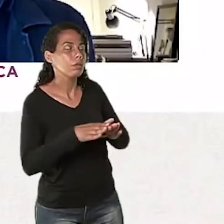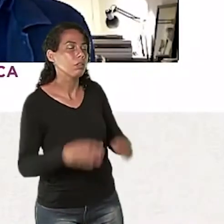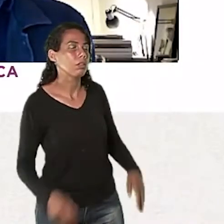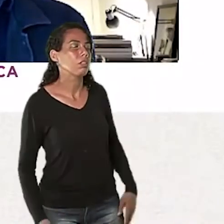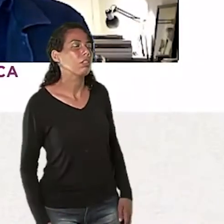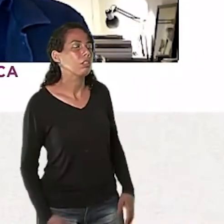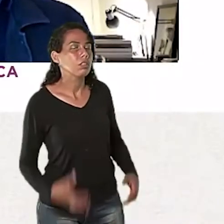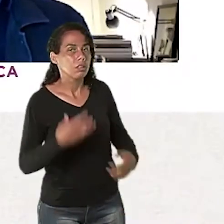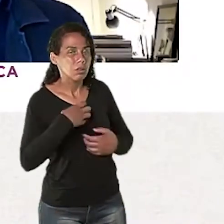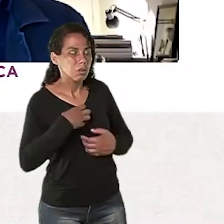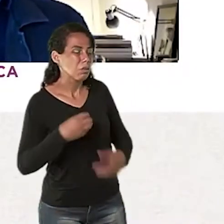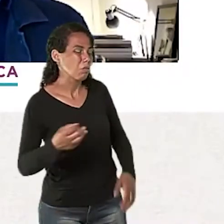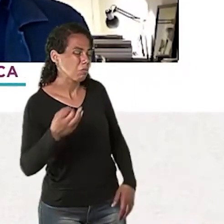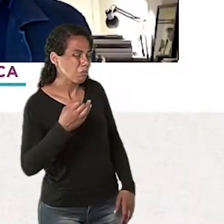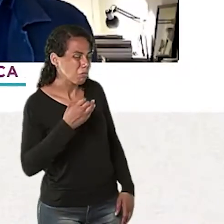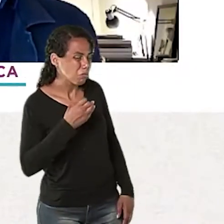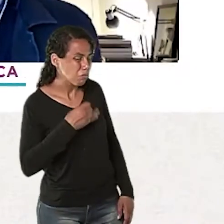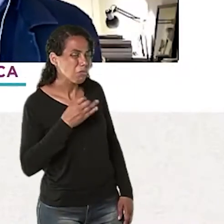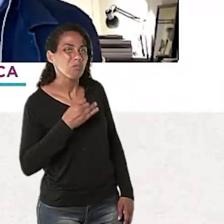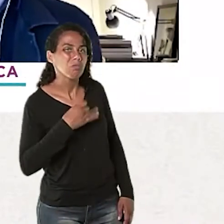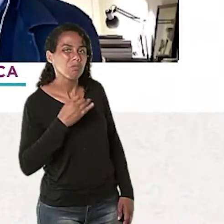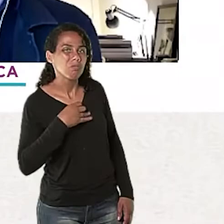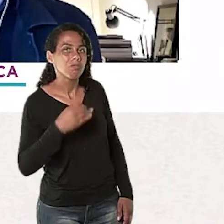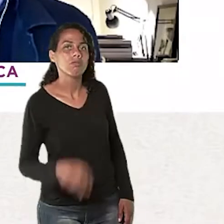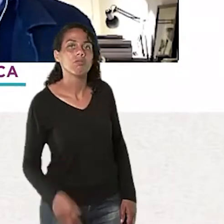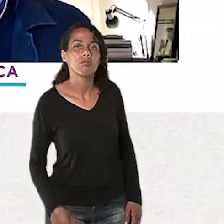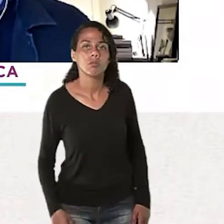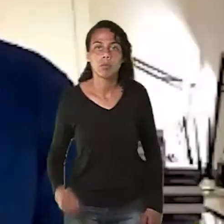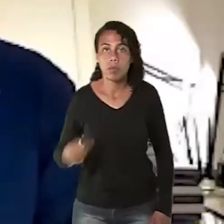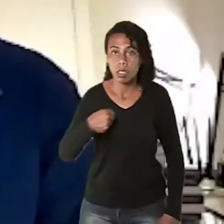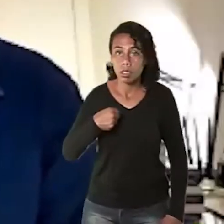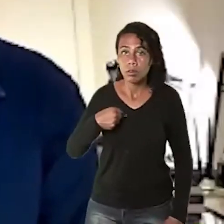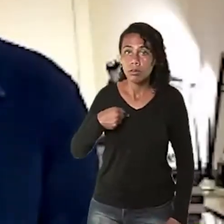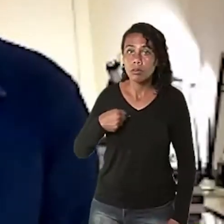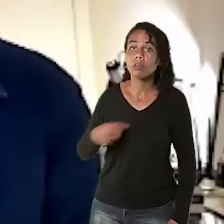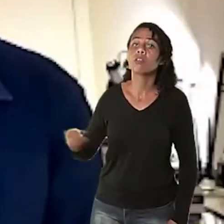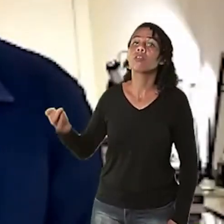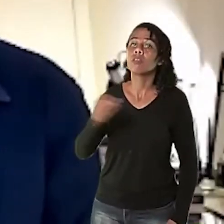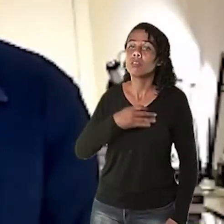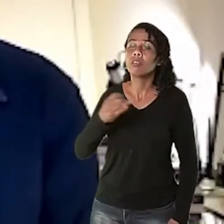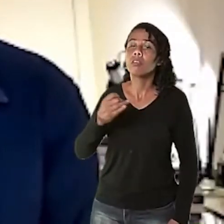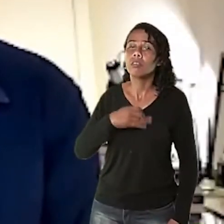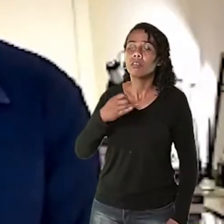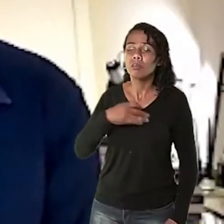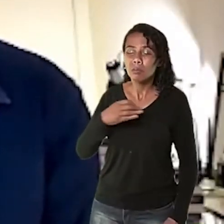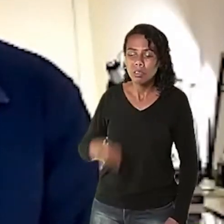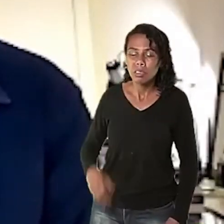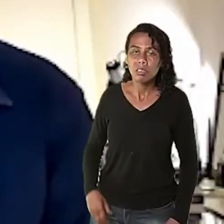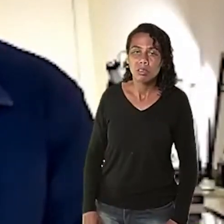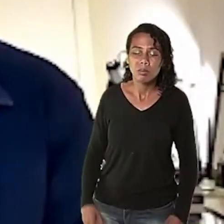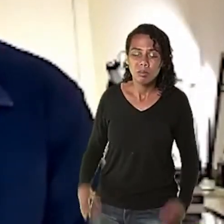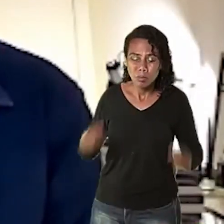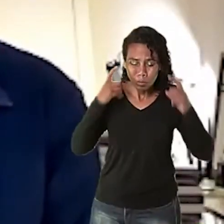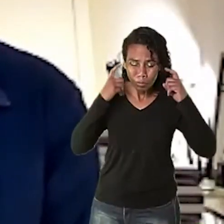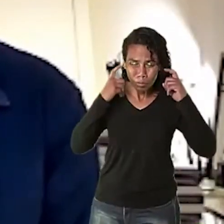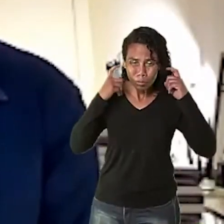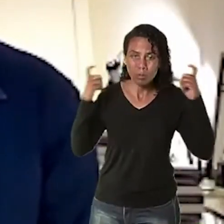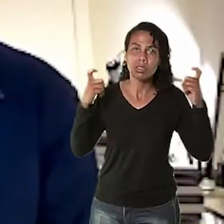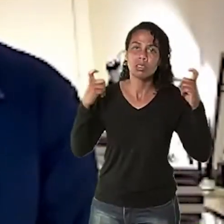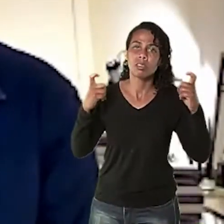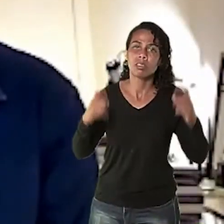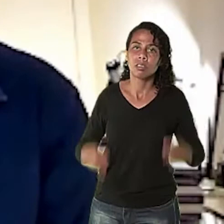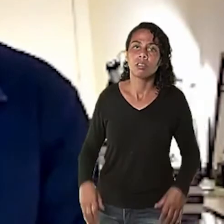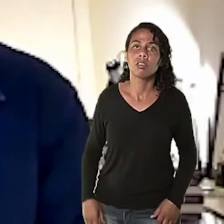era de madrugada, bicho. E, porra, era um barulho que vinha de baixo. E Óbidos tem essa característica para quem não conhece, é uma